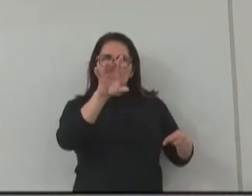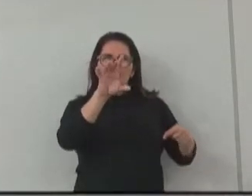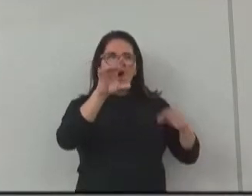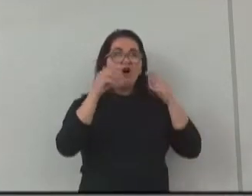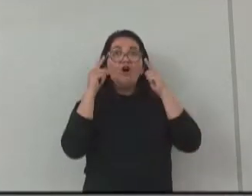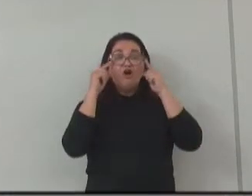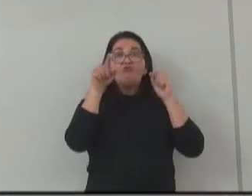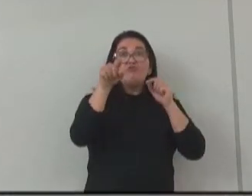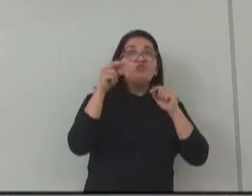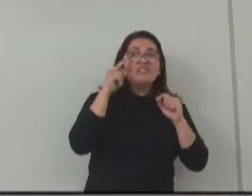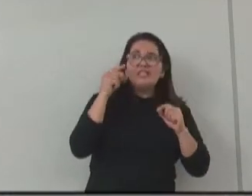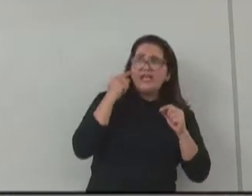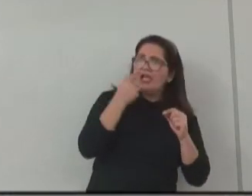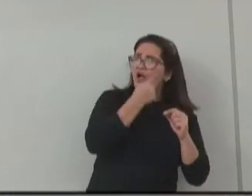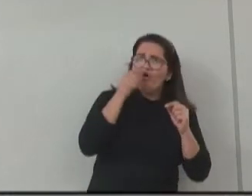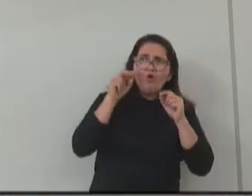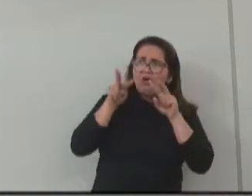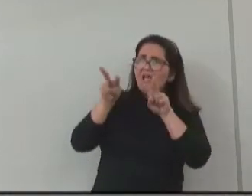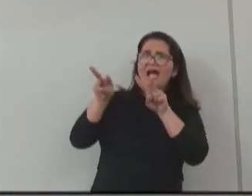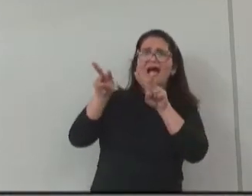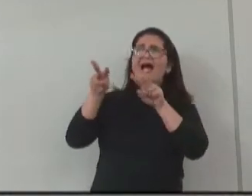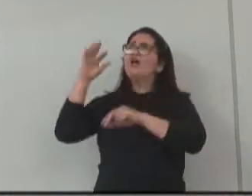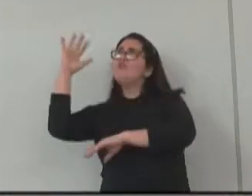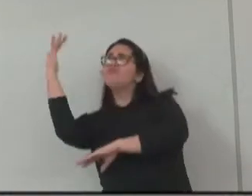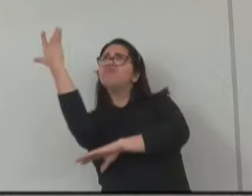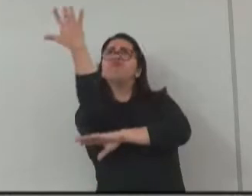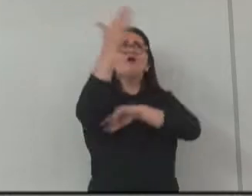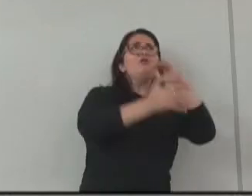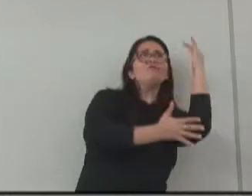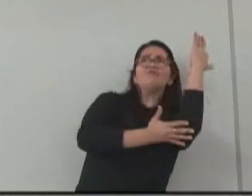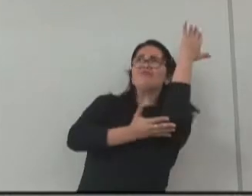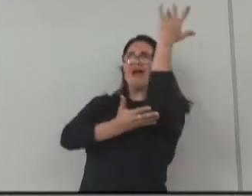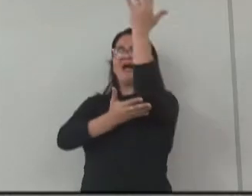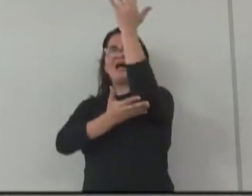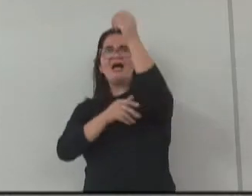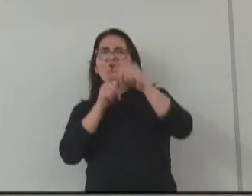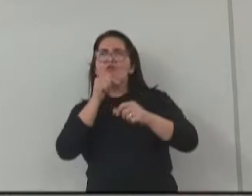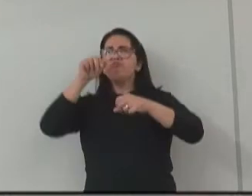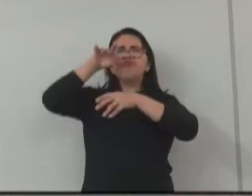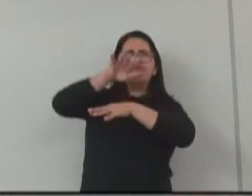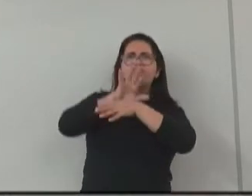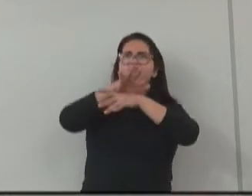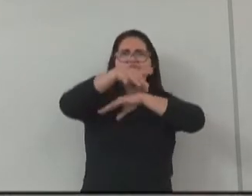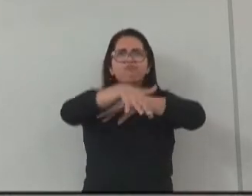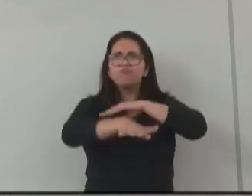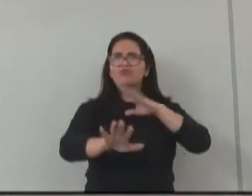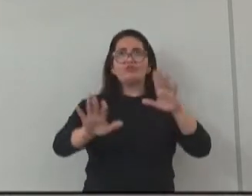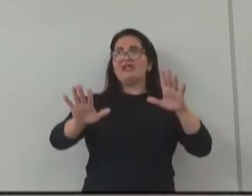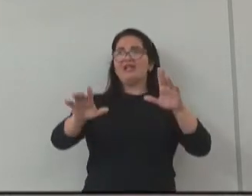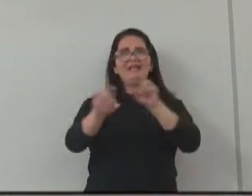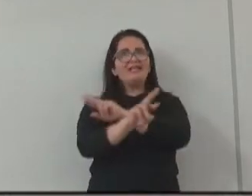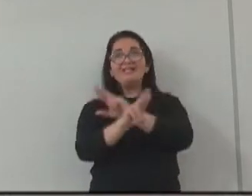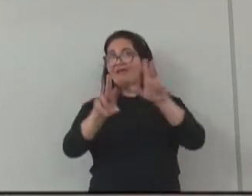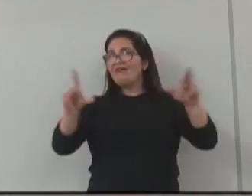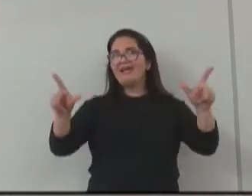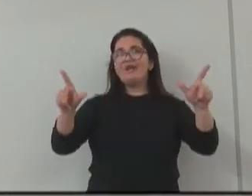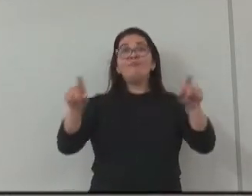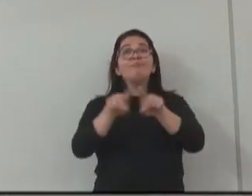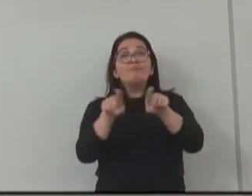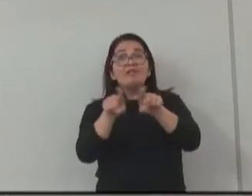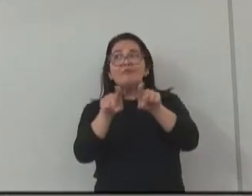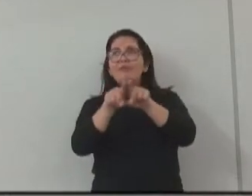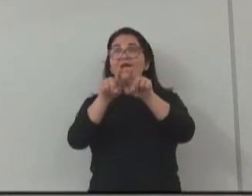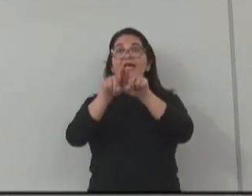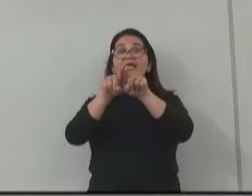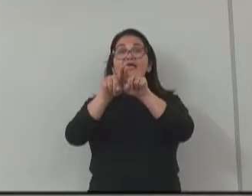você olhar paisagens naturais, paisagens humanísticas, ele é você olhar podemos dar, por exemplo, a